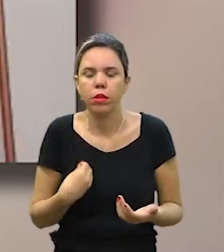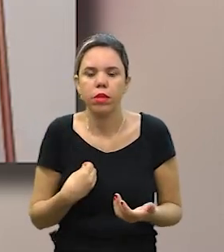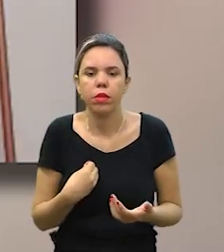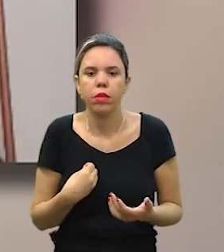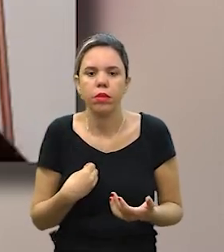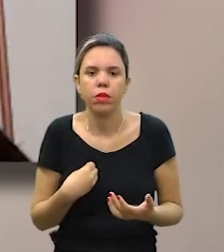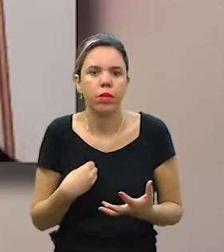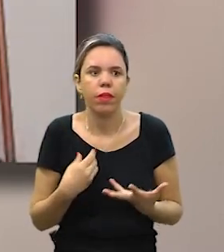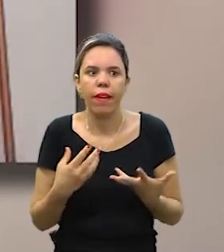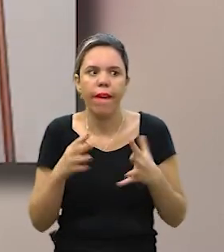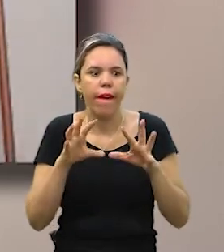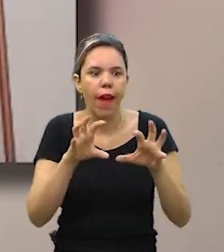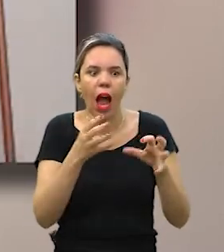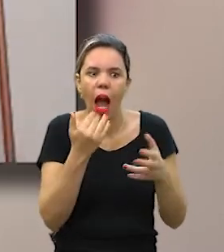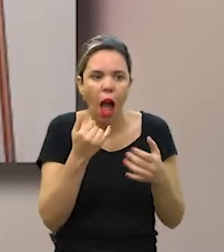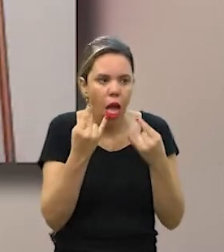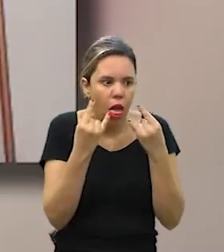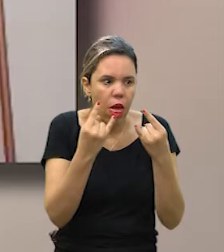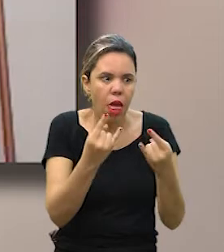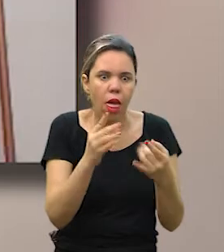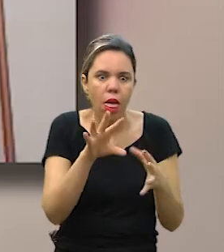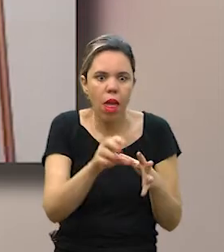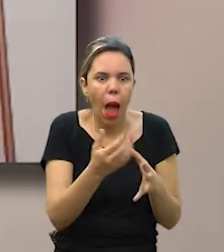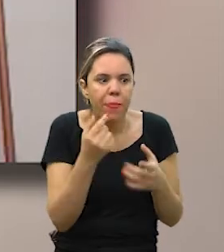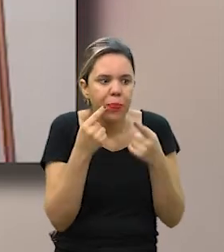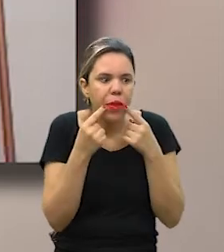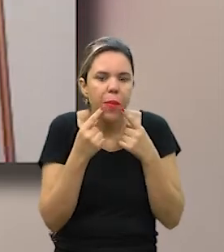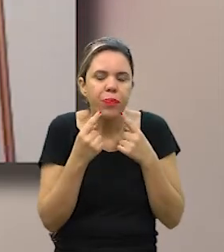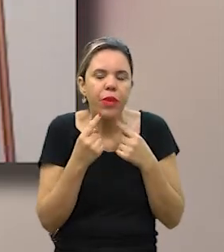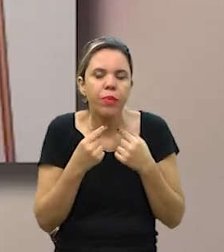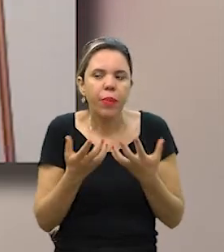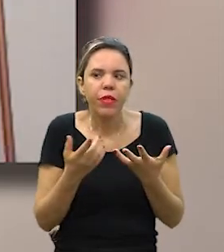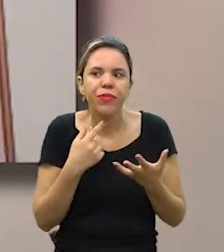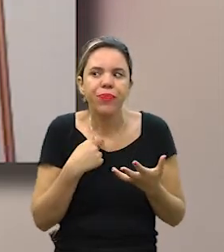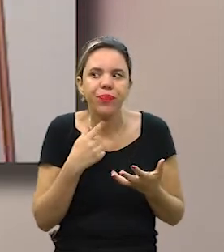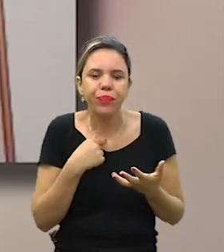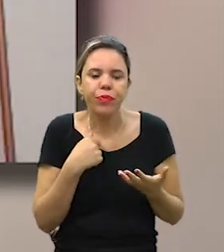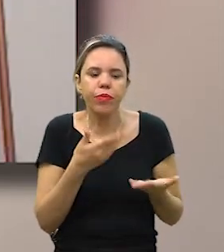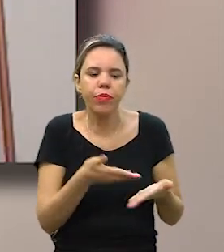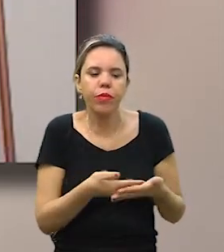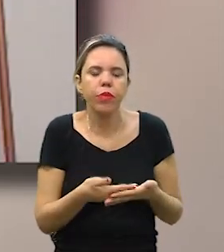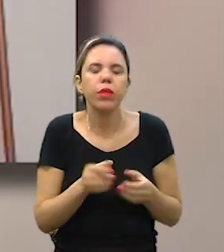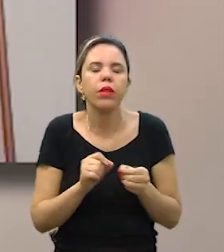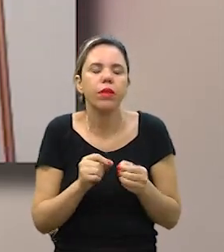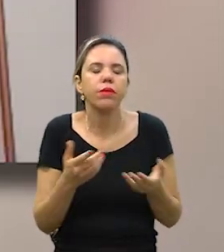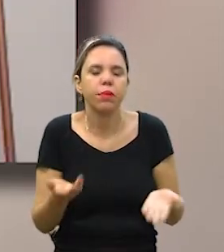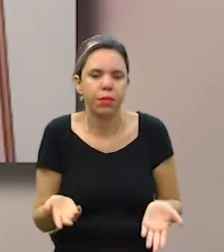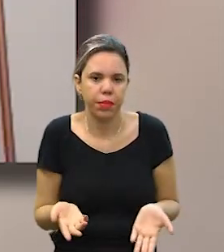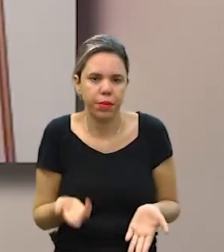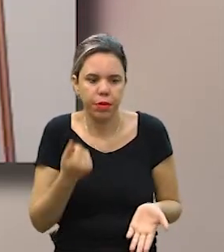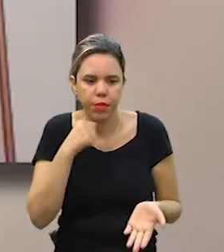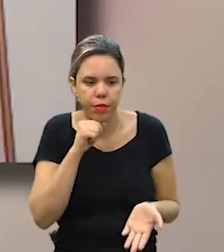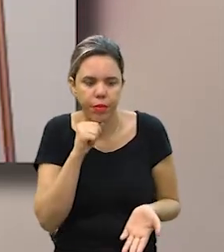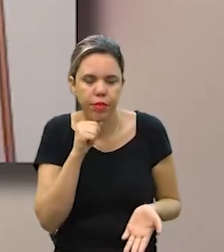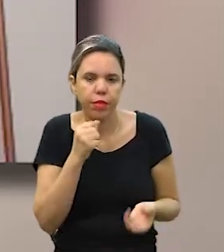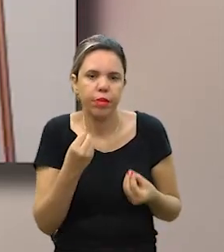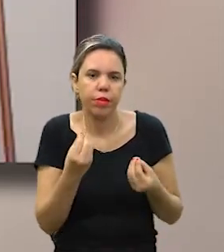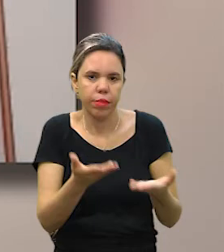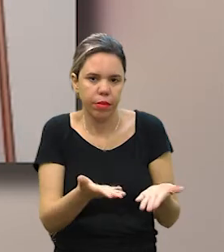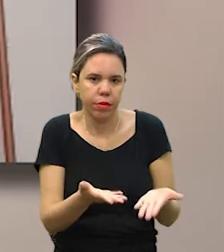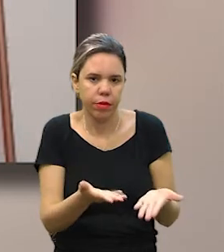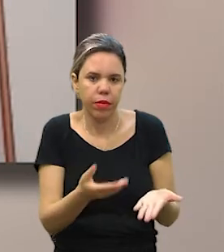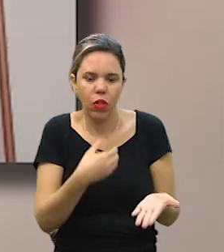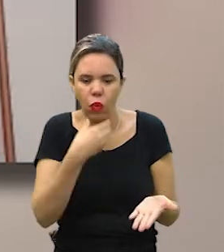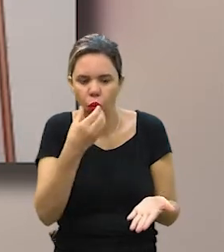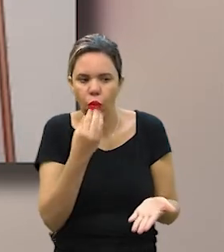fica aguçado, querendo pegar e salivando, ele tá com vontade. E aí a mãe pega e